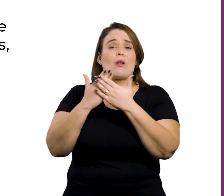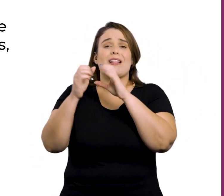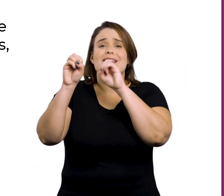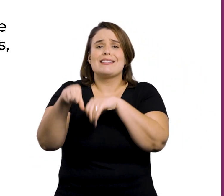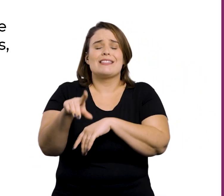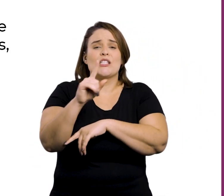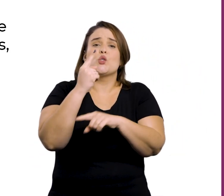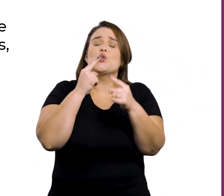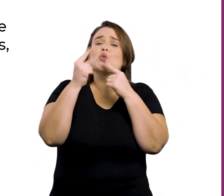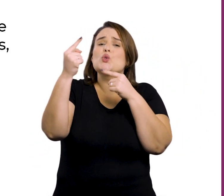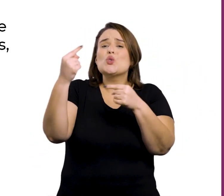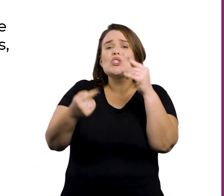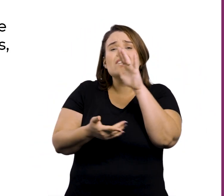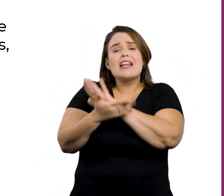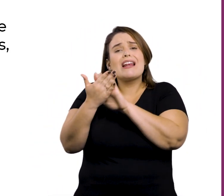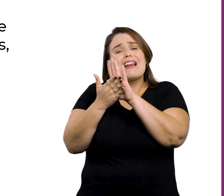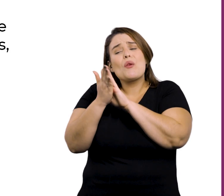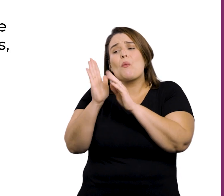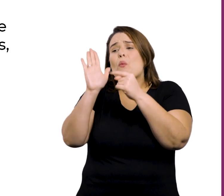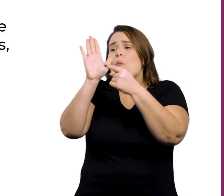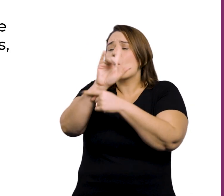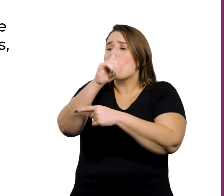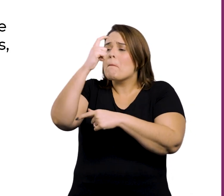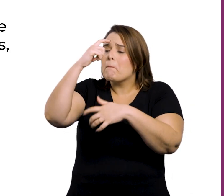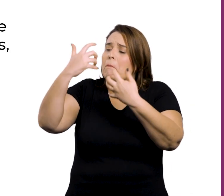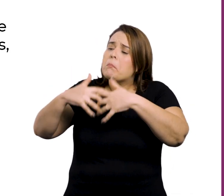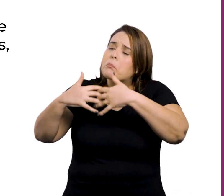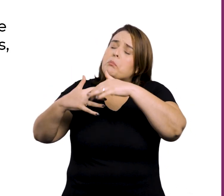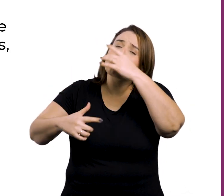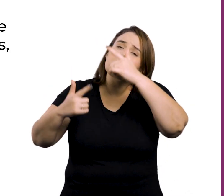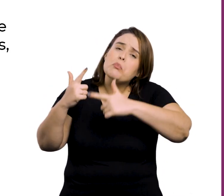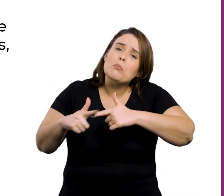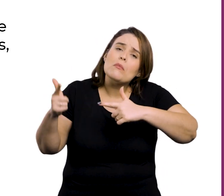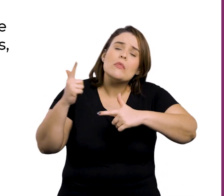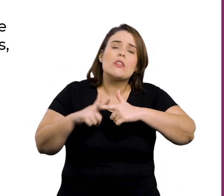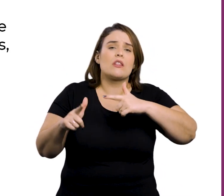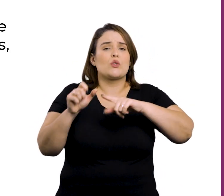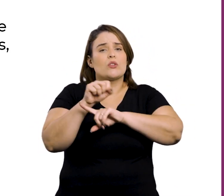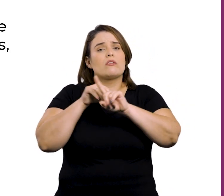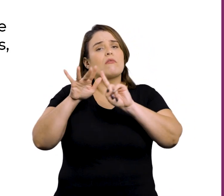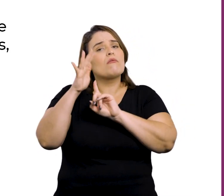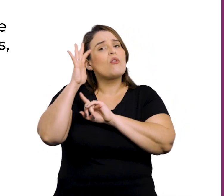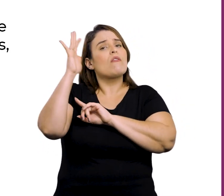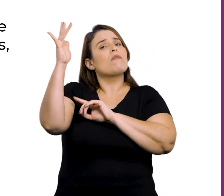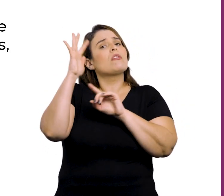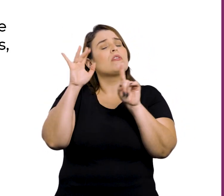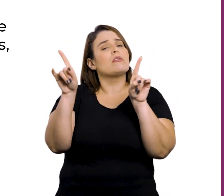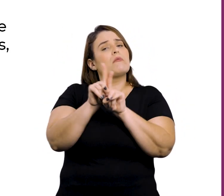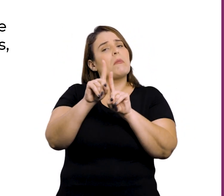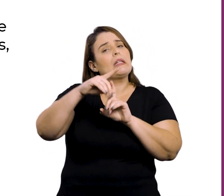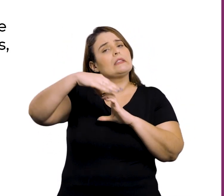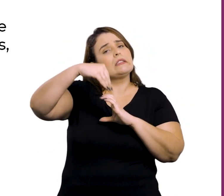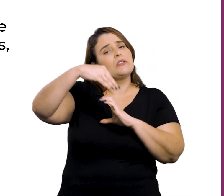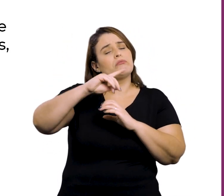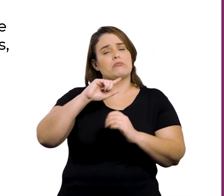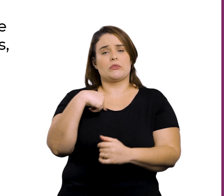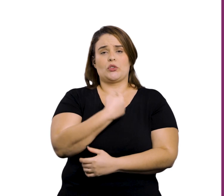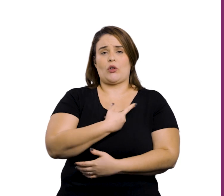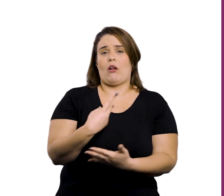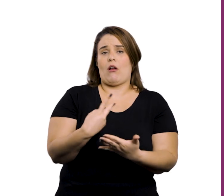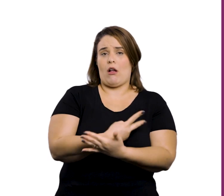não ensina, não discute e não reflete sobre os problemas sociais, filosóficos e científicos ao nosso